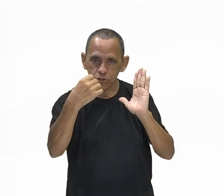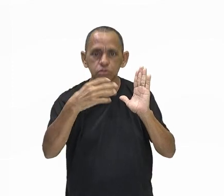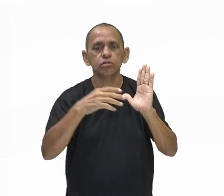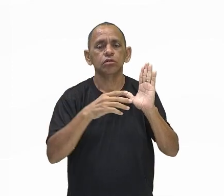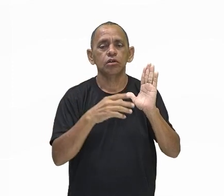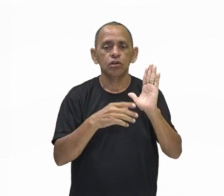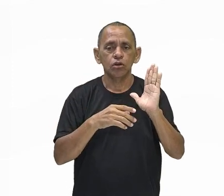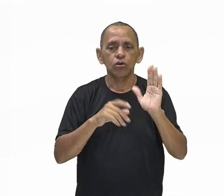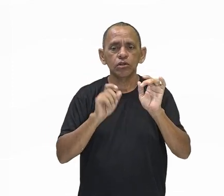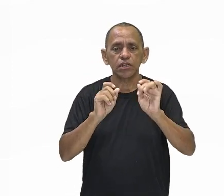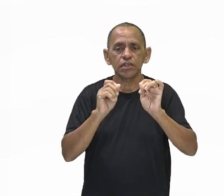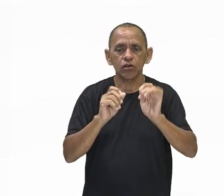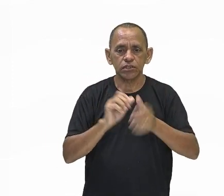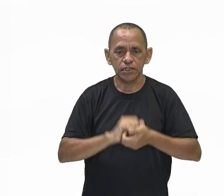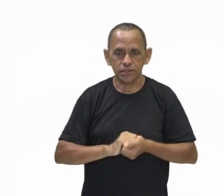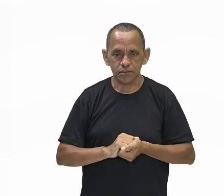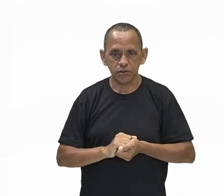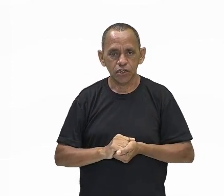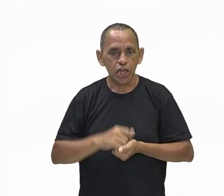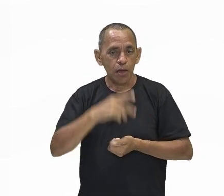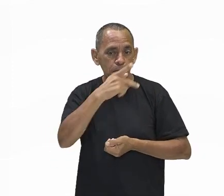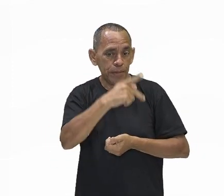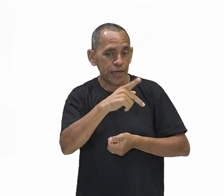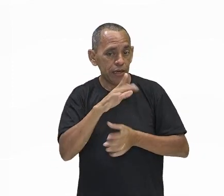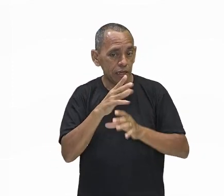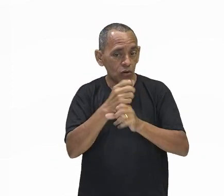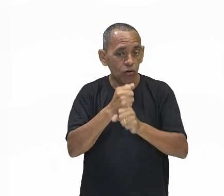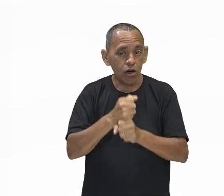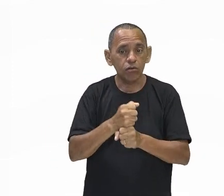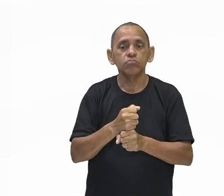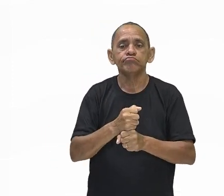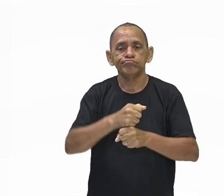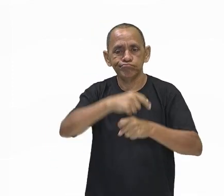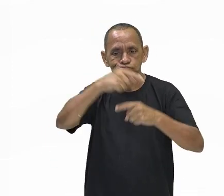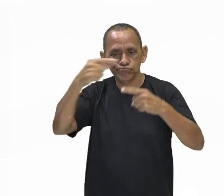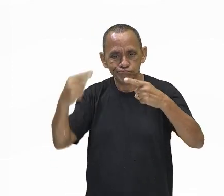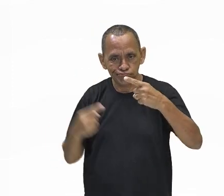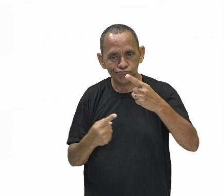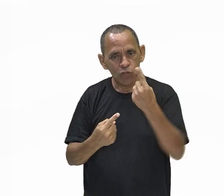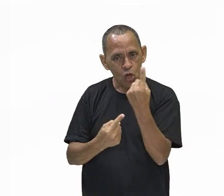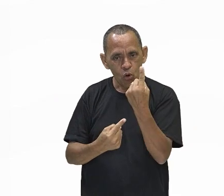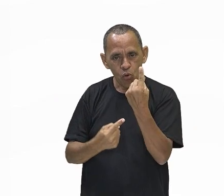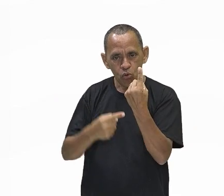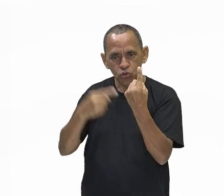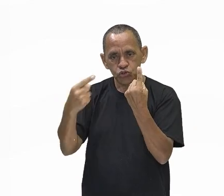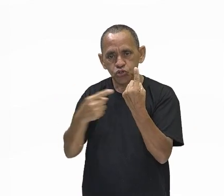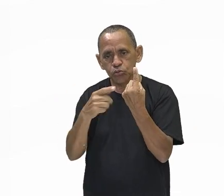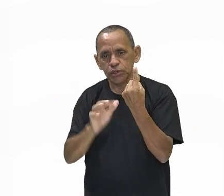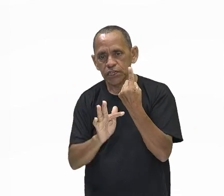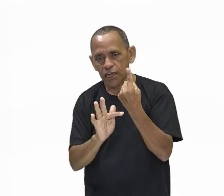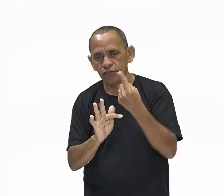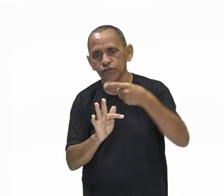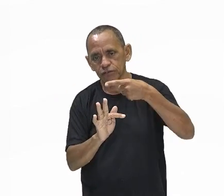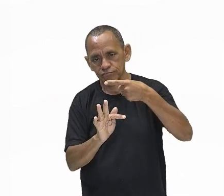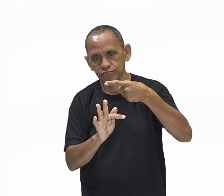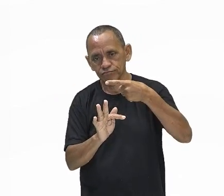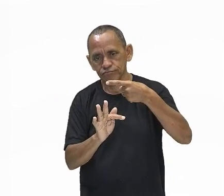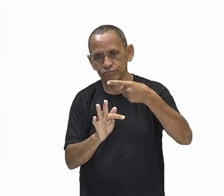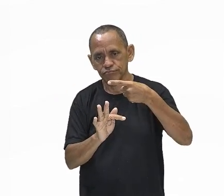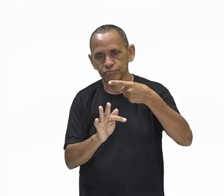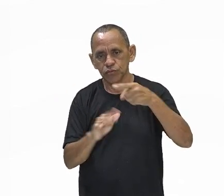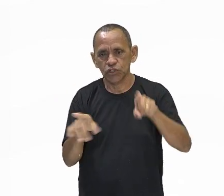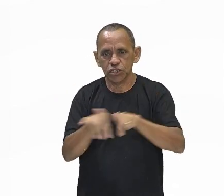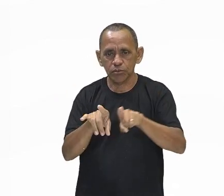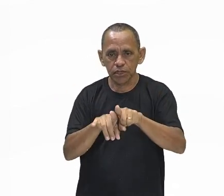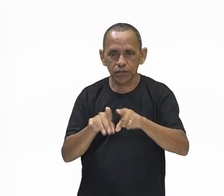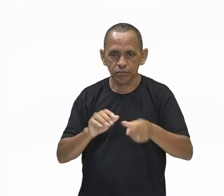sobre F, onde F é a distância focal. Veja, nós temos aí a imagem de uma lente importantíssima para o ser humano, não é?